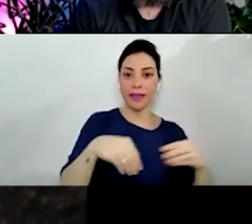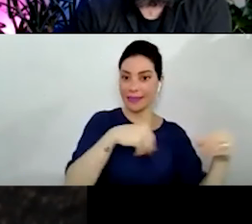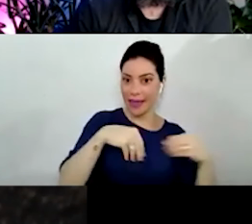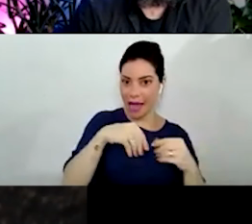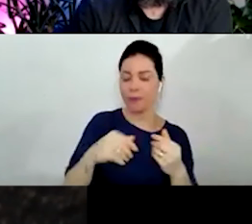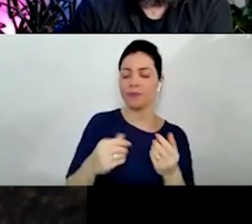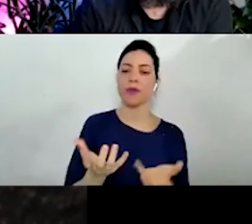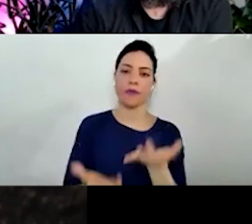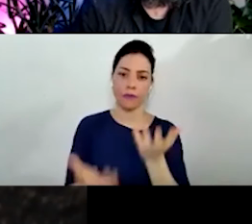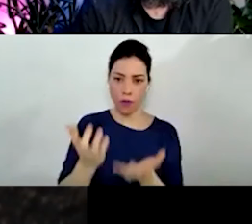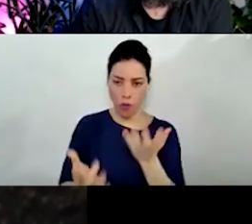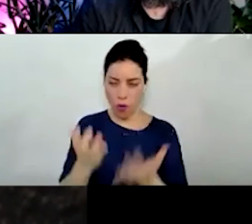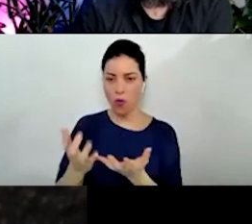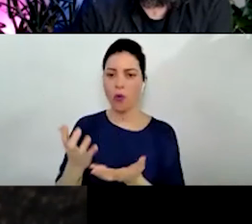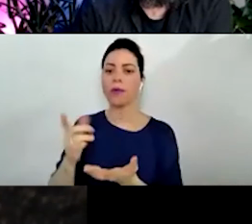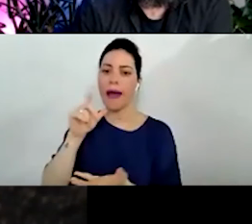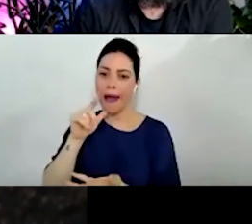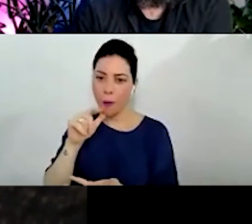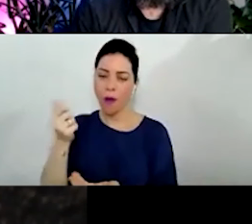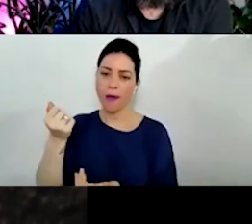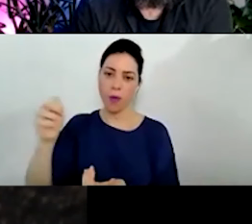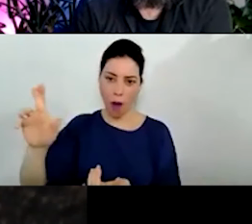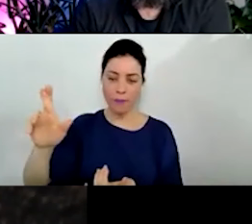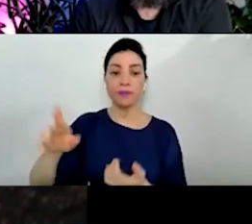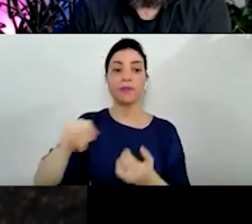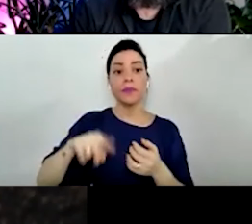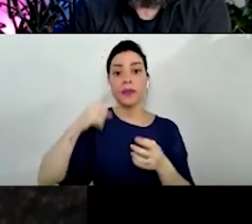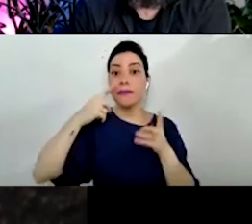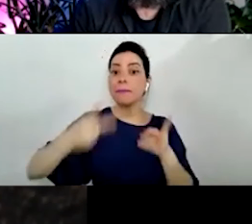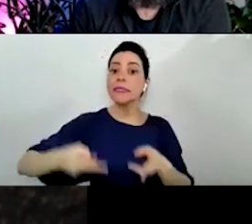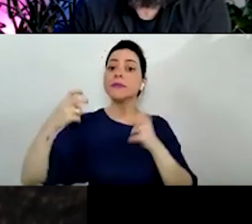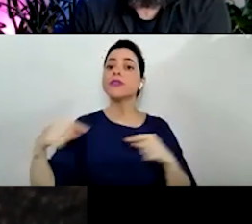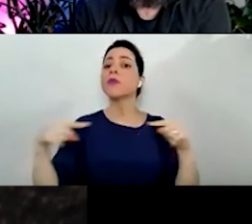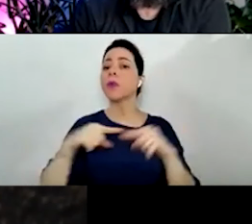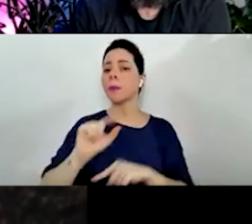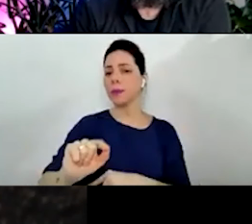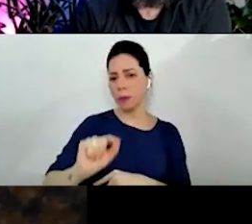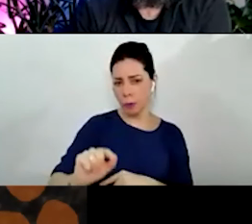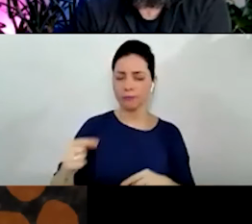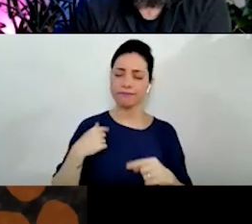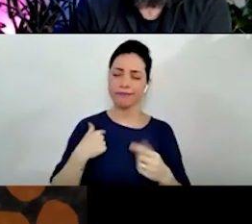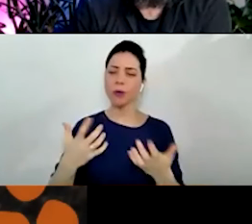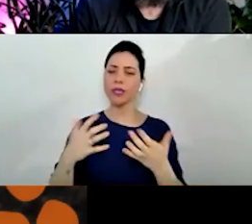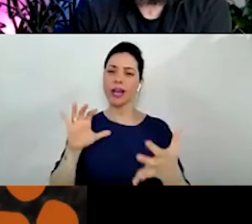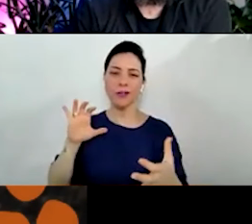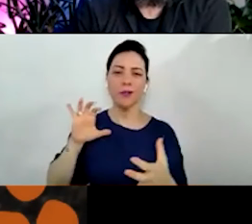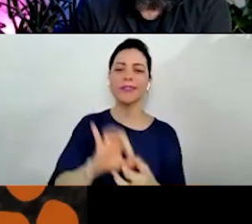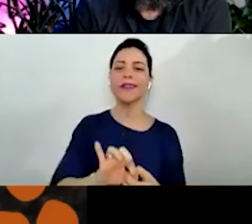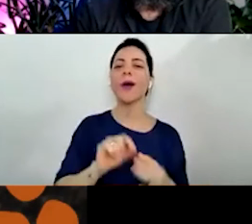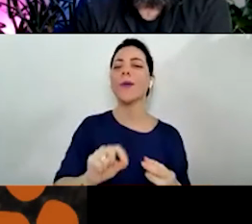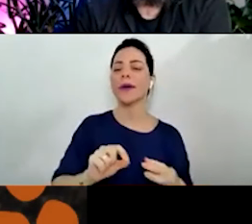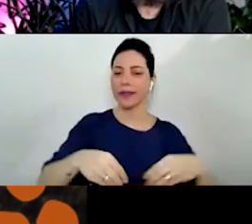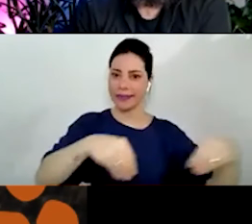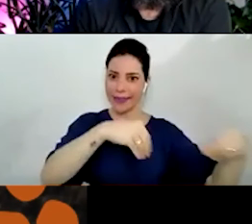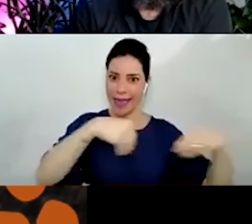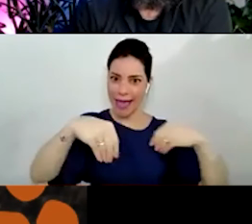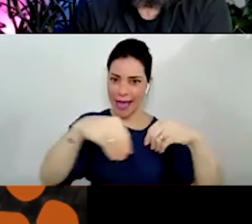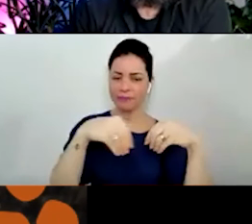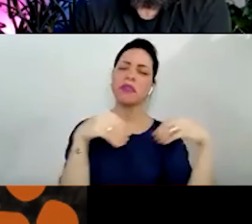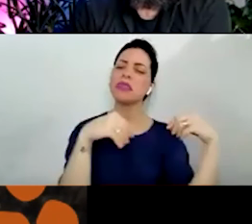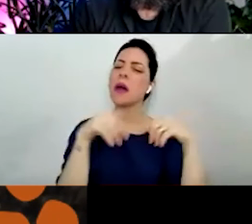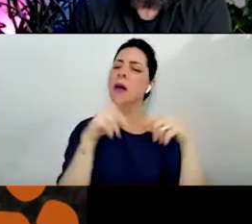cada um dos princípios a cada um dos elementos Então é perceptível eu fiz questão de associar com a terra e porque a